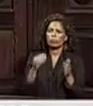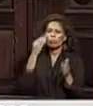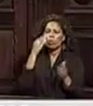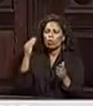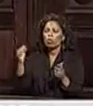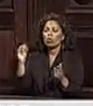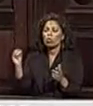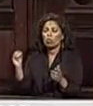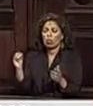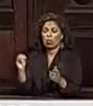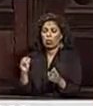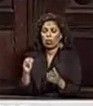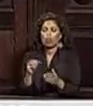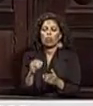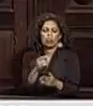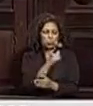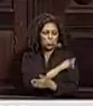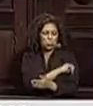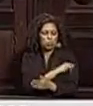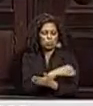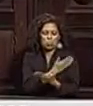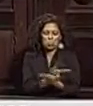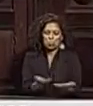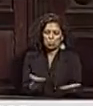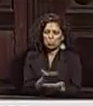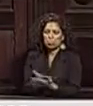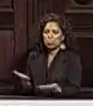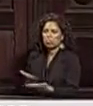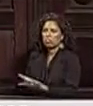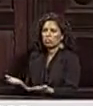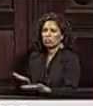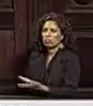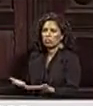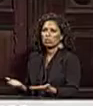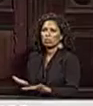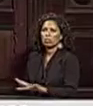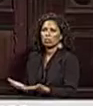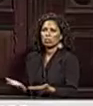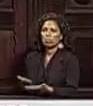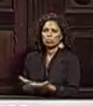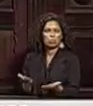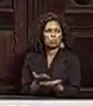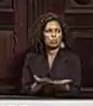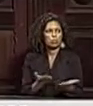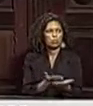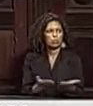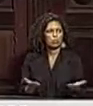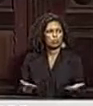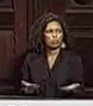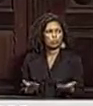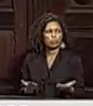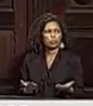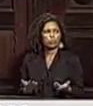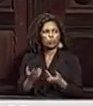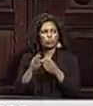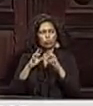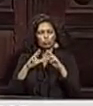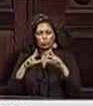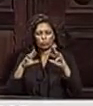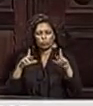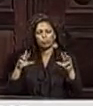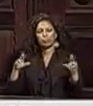Repetro, dentro da mesma lógica, apenas na fase de prospecção. O deputado Luiz Paulo, se eu entendi bem, já fez protocolar um